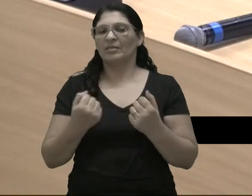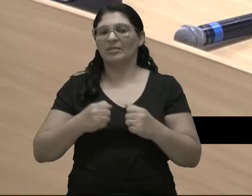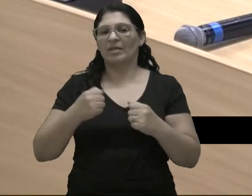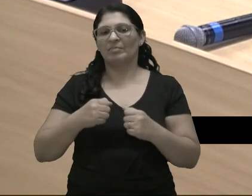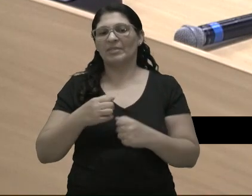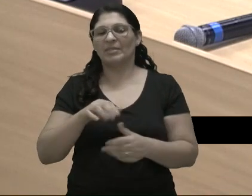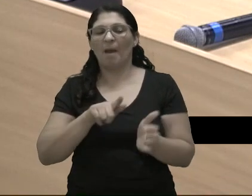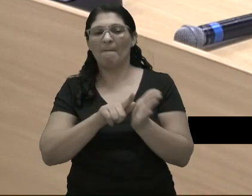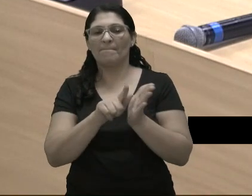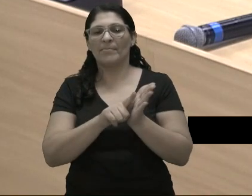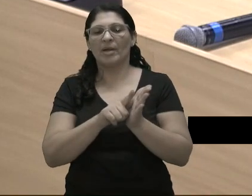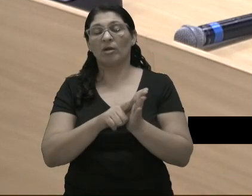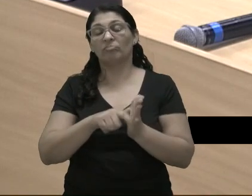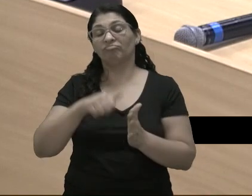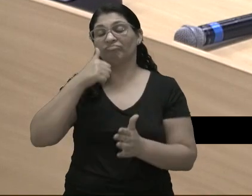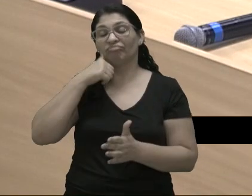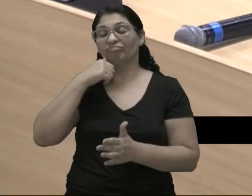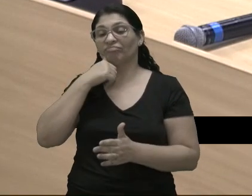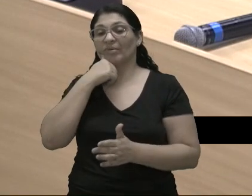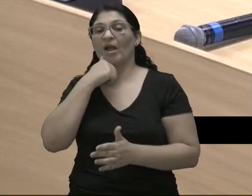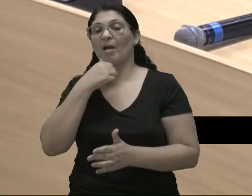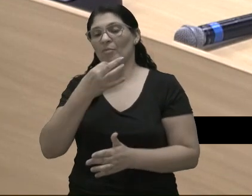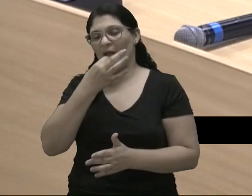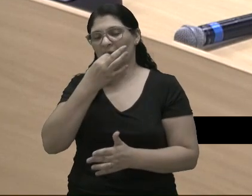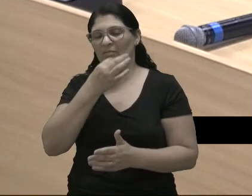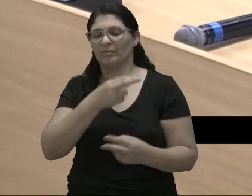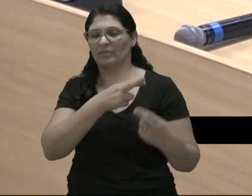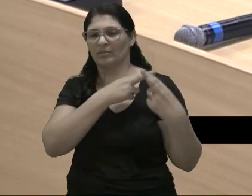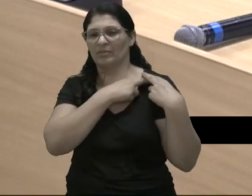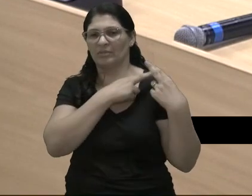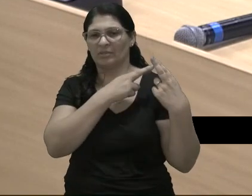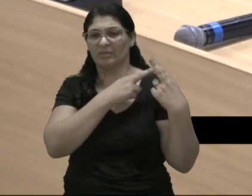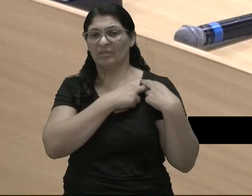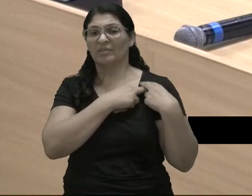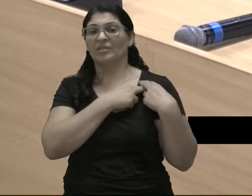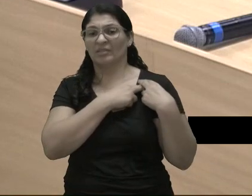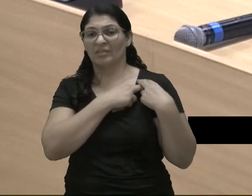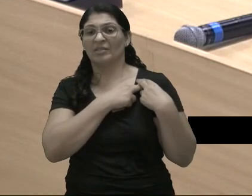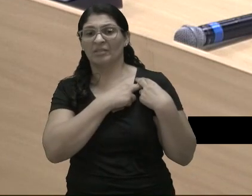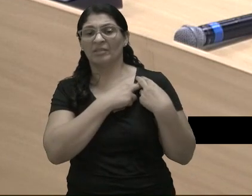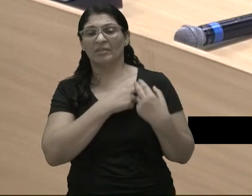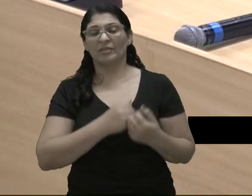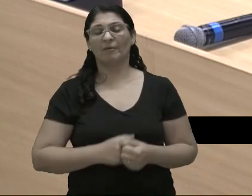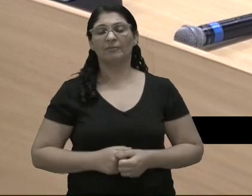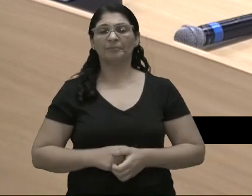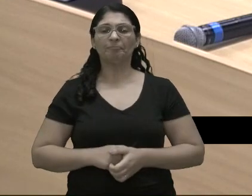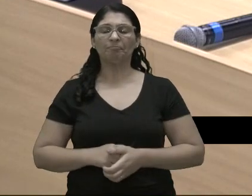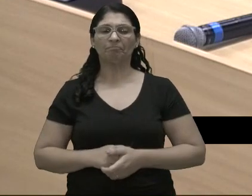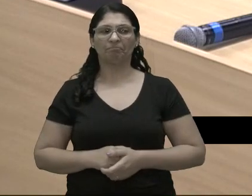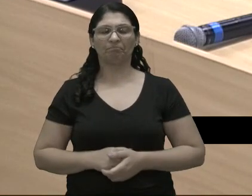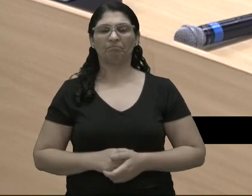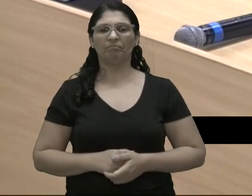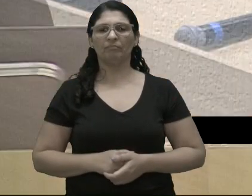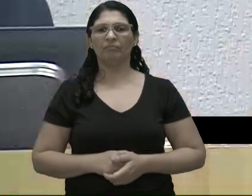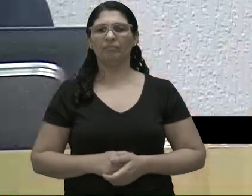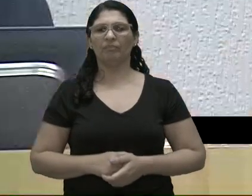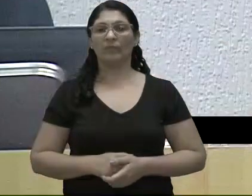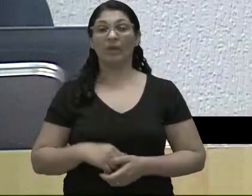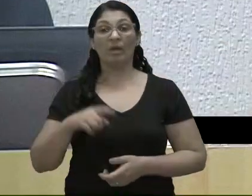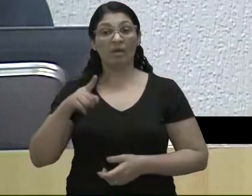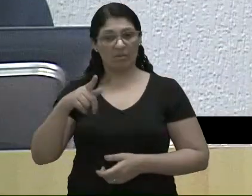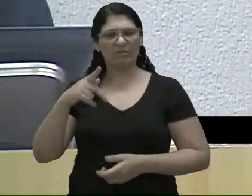farmacêutica mesmo, porque isso é tratado diretamente da gerente com a farmácia. Você é PJ,